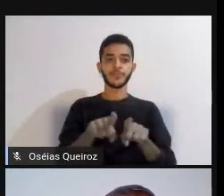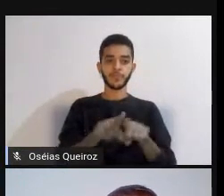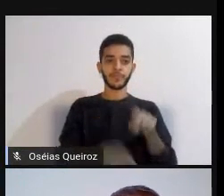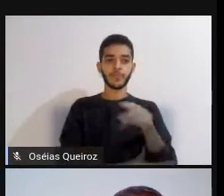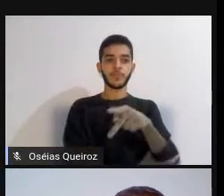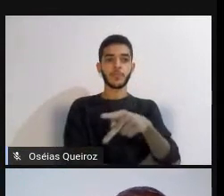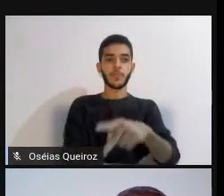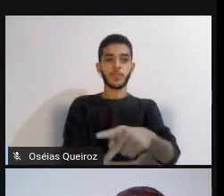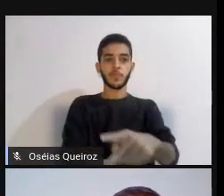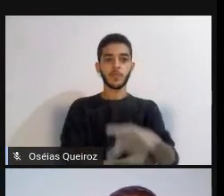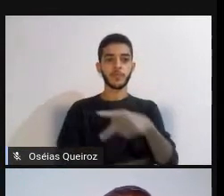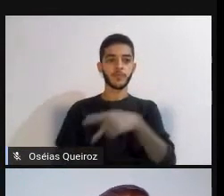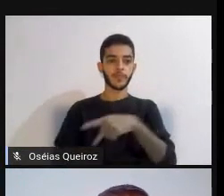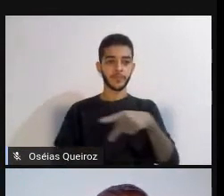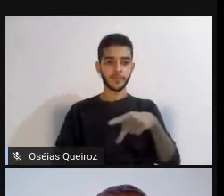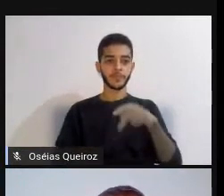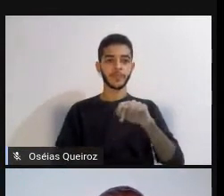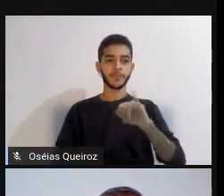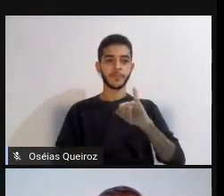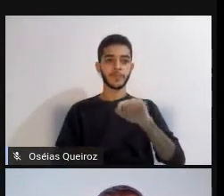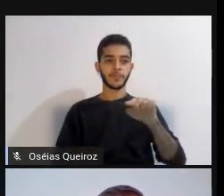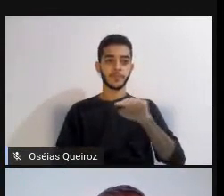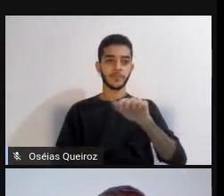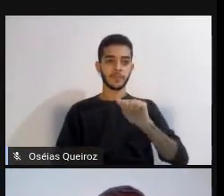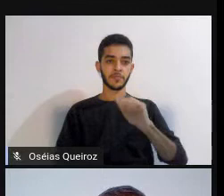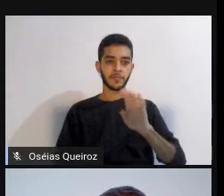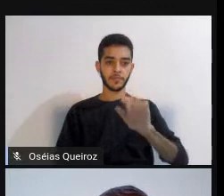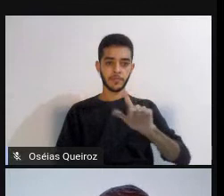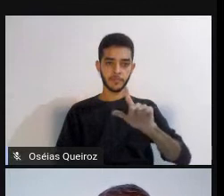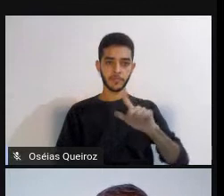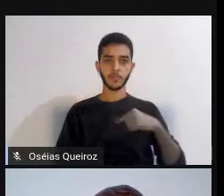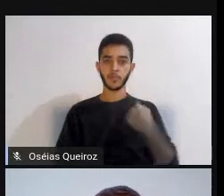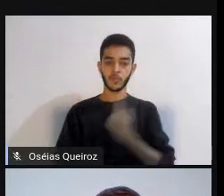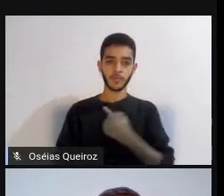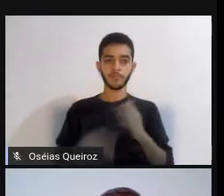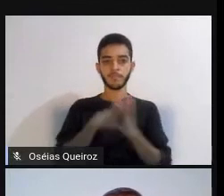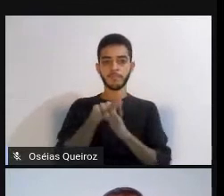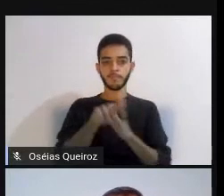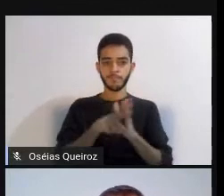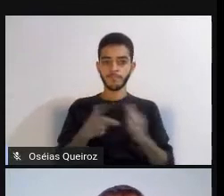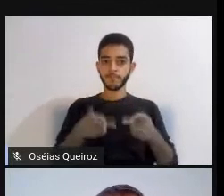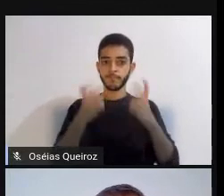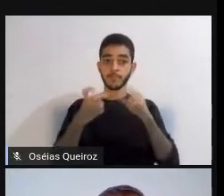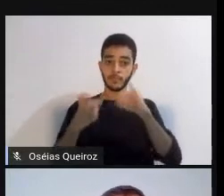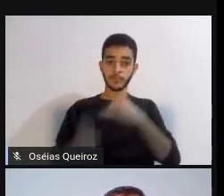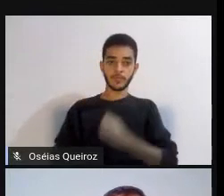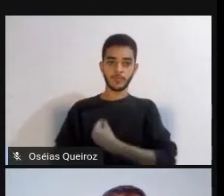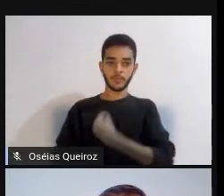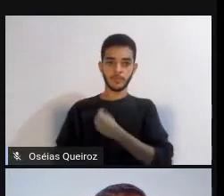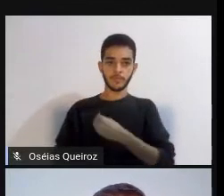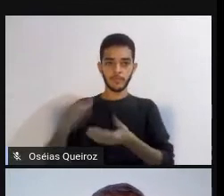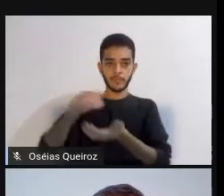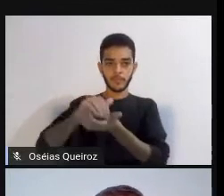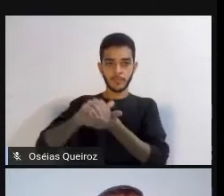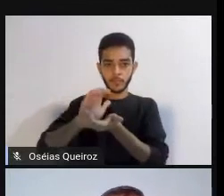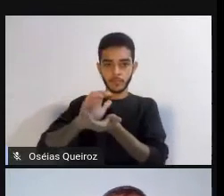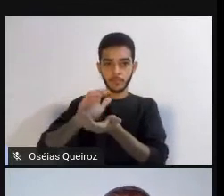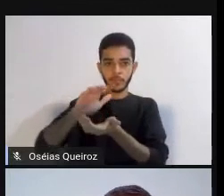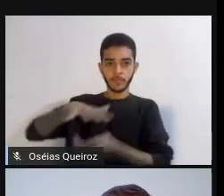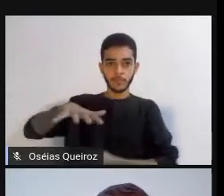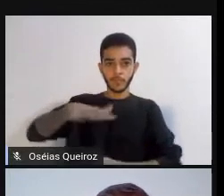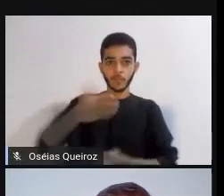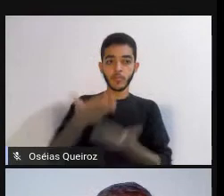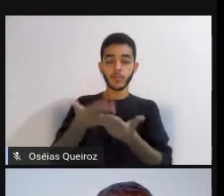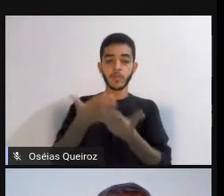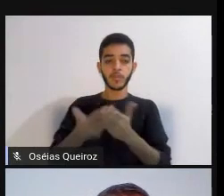estávamos averiguando a área onde tinha ocorrência desses moluscos, num primeiro momento para estudar fitoplâncton,